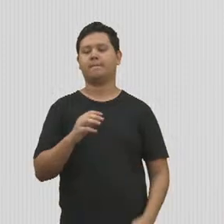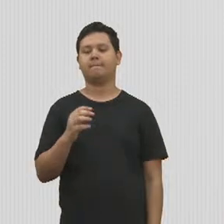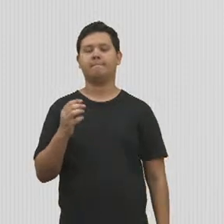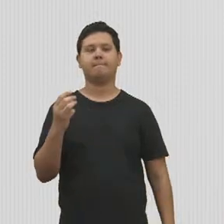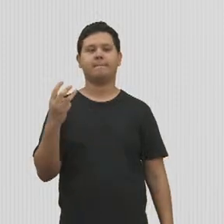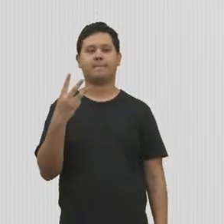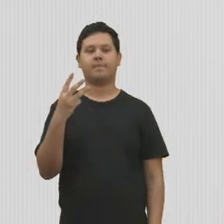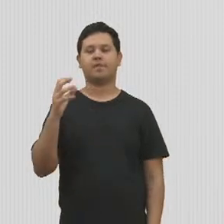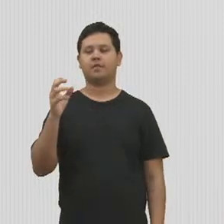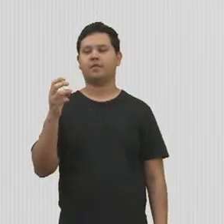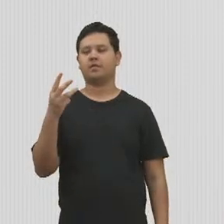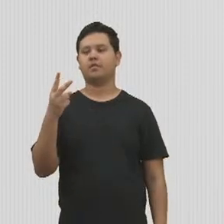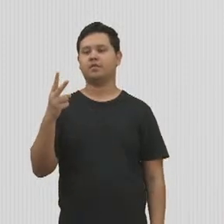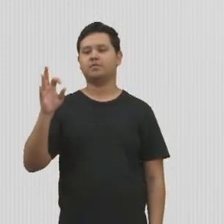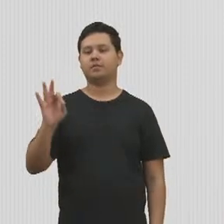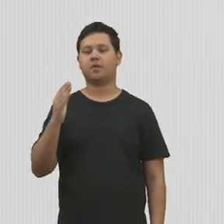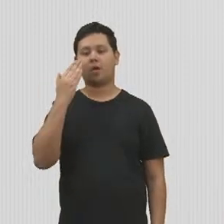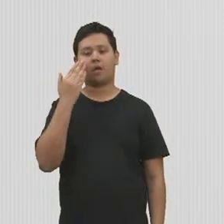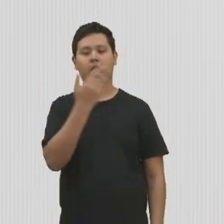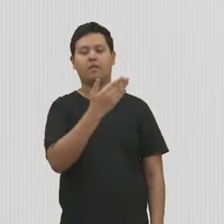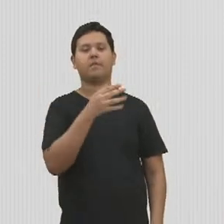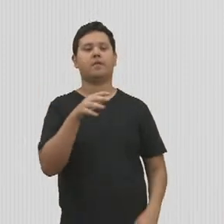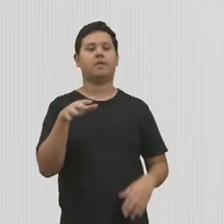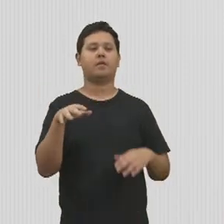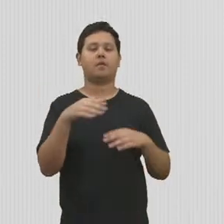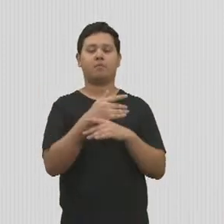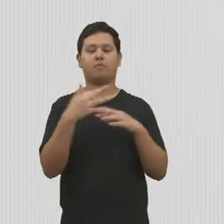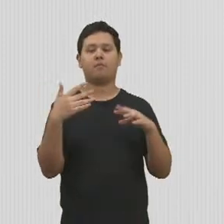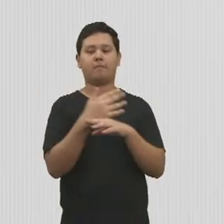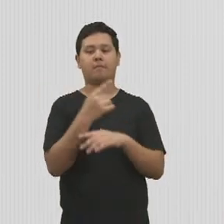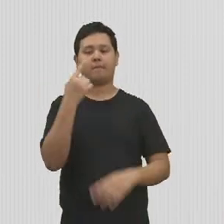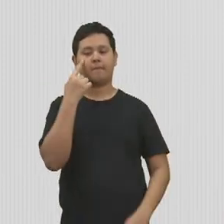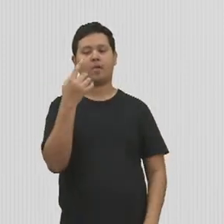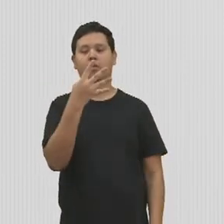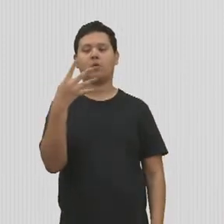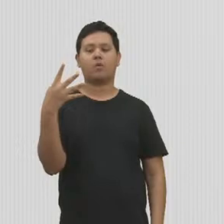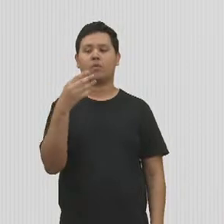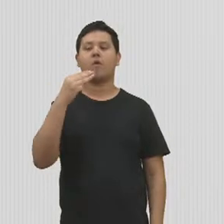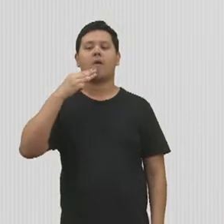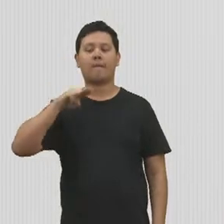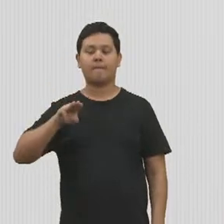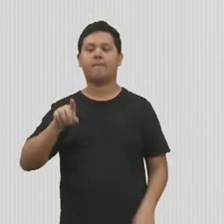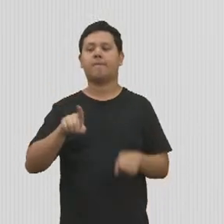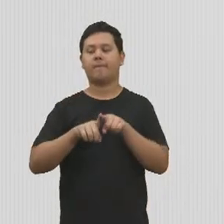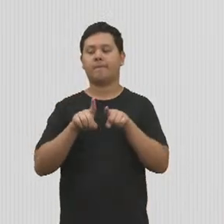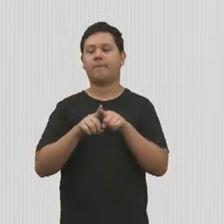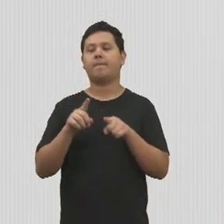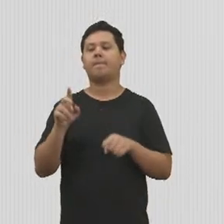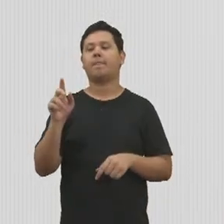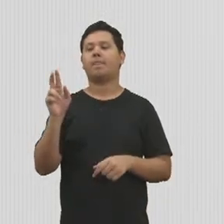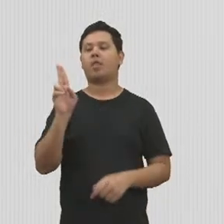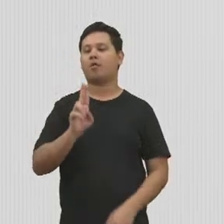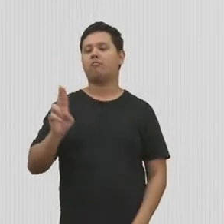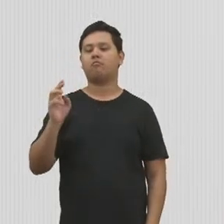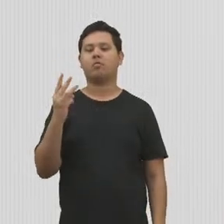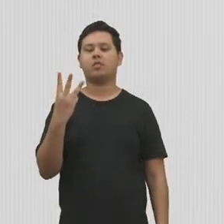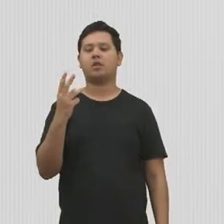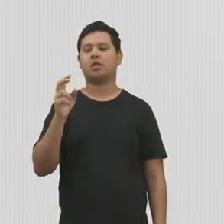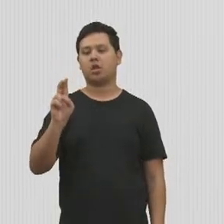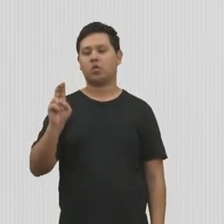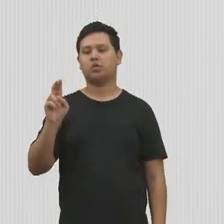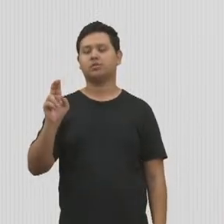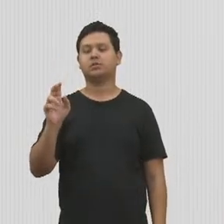Demais secretarias, mobilidade urbana, valor previsto 44 milhões e realizado gasto